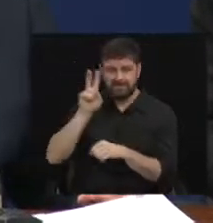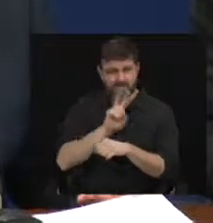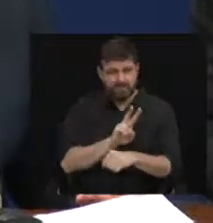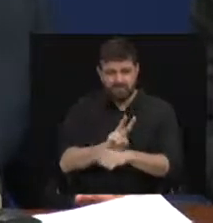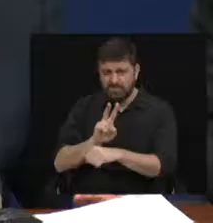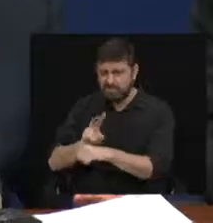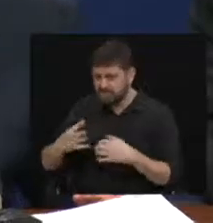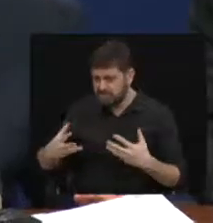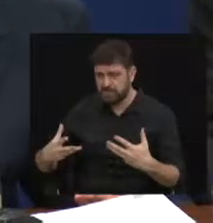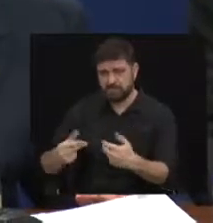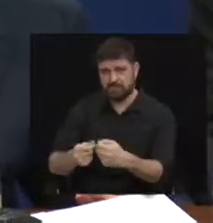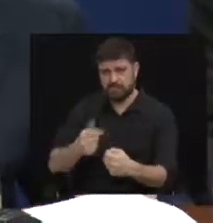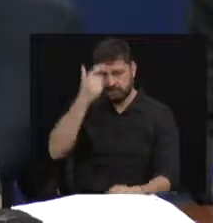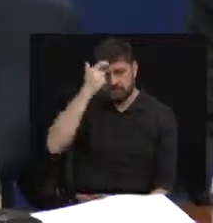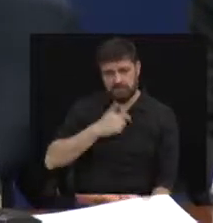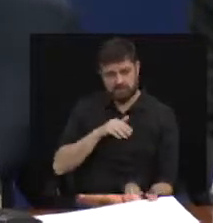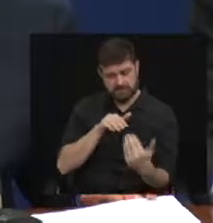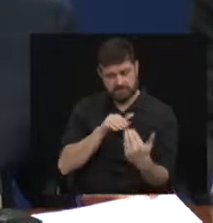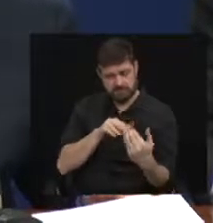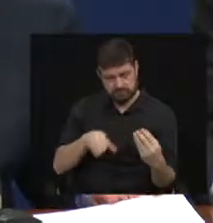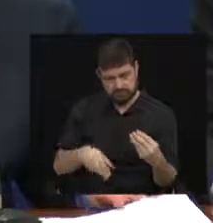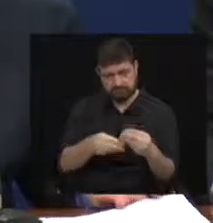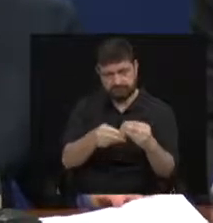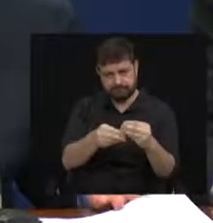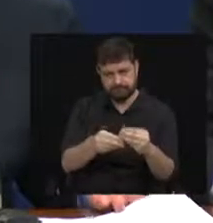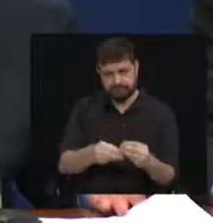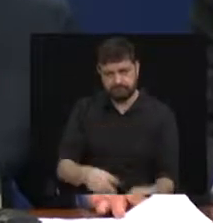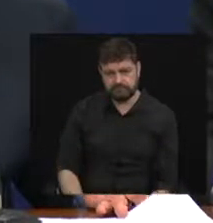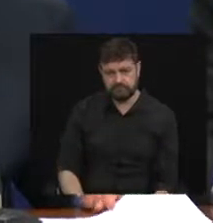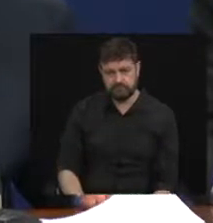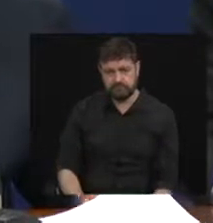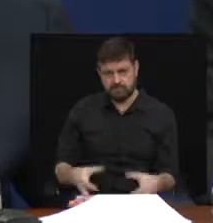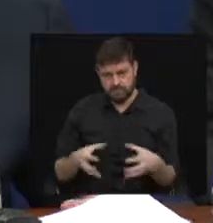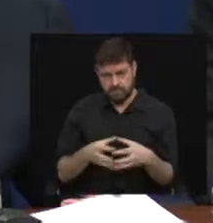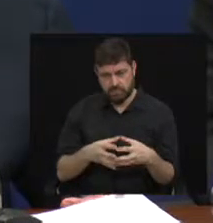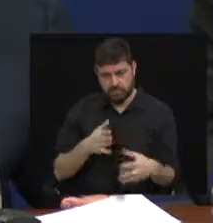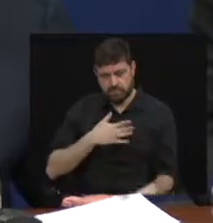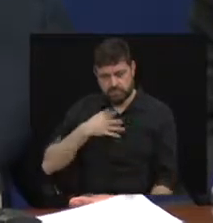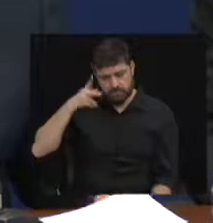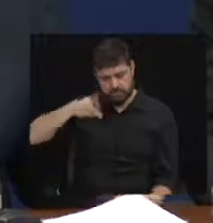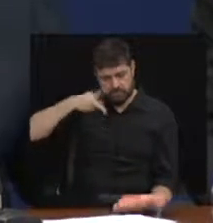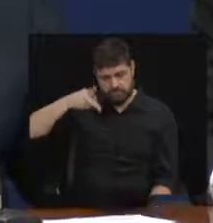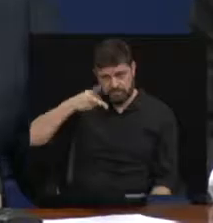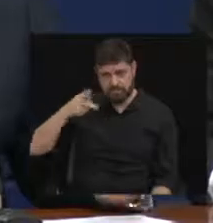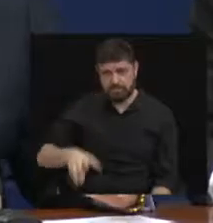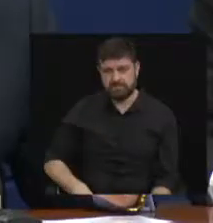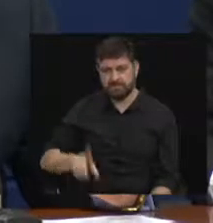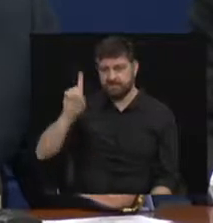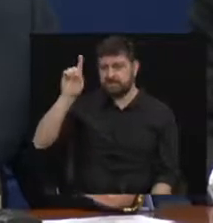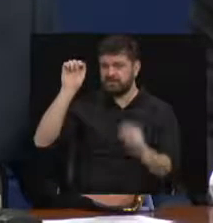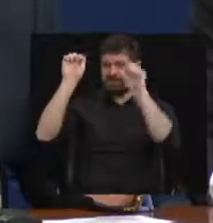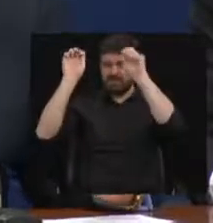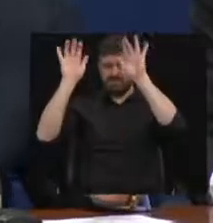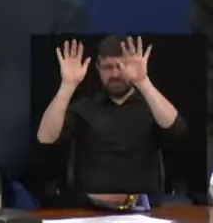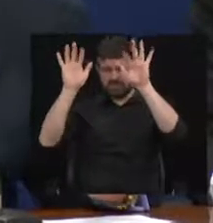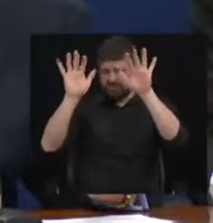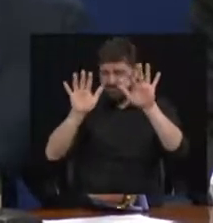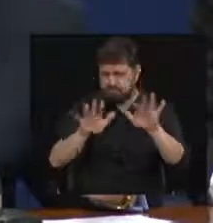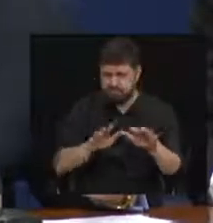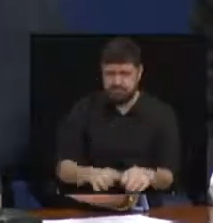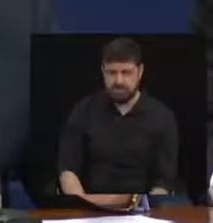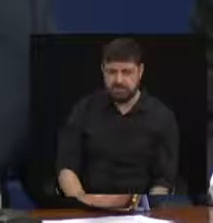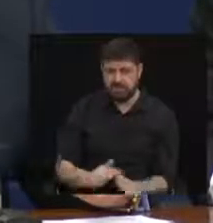Jorge da Farmácia. Pela ordem, senhor presidente. Pois não. Senhor presidente, eu gostaria aqui de simplesmente desejar a todos uma boa